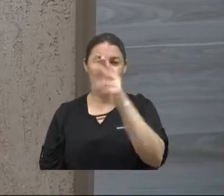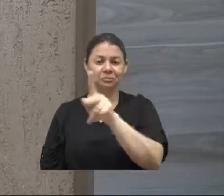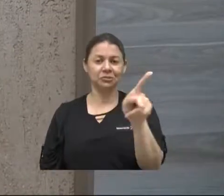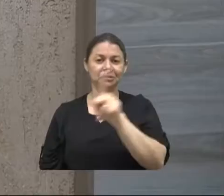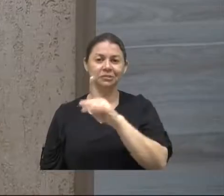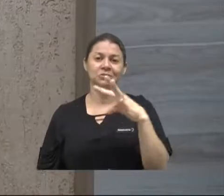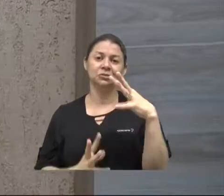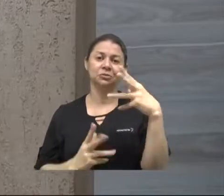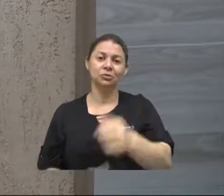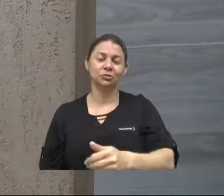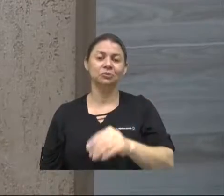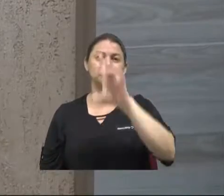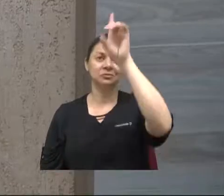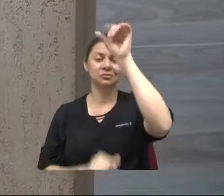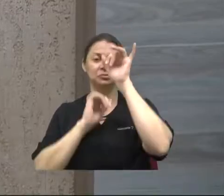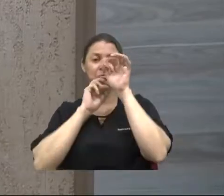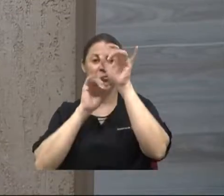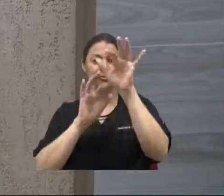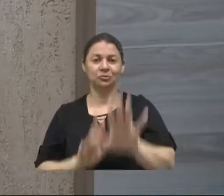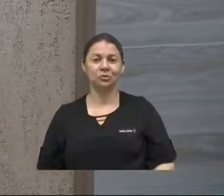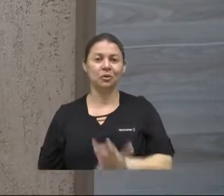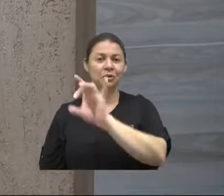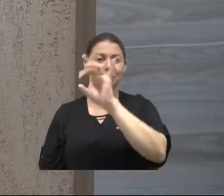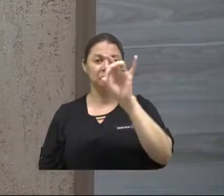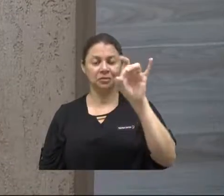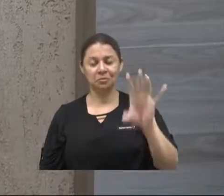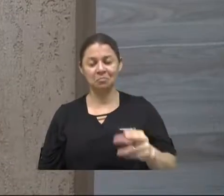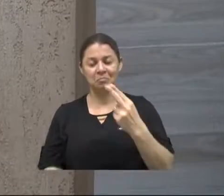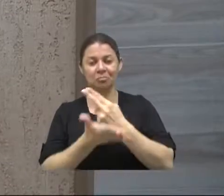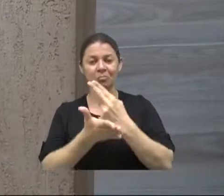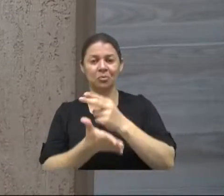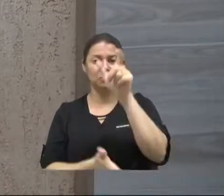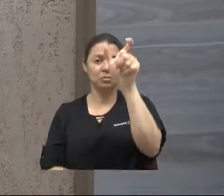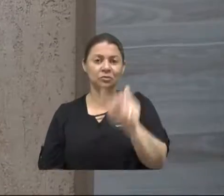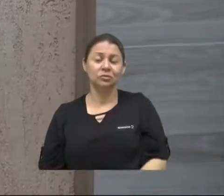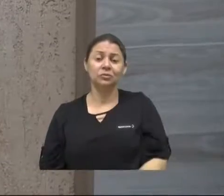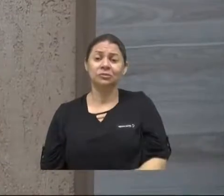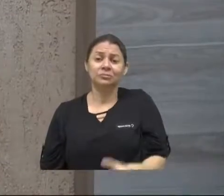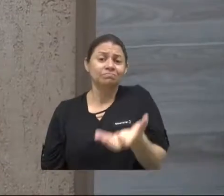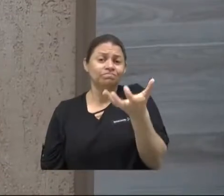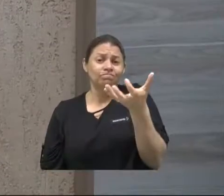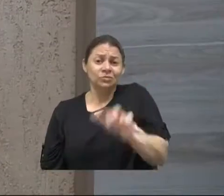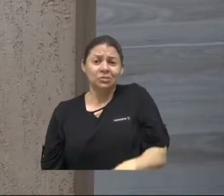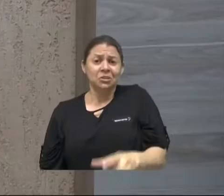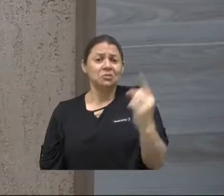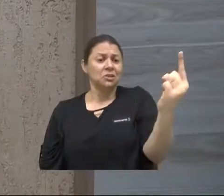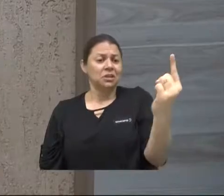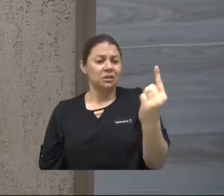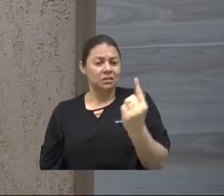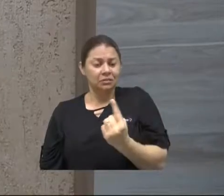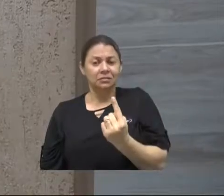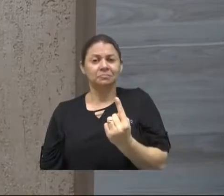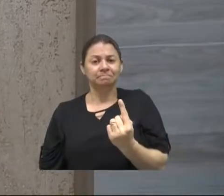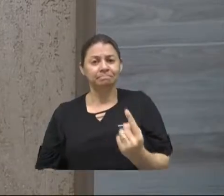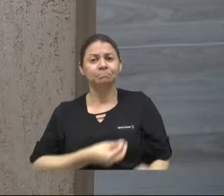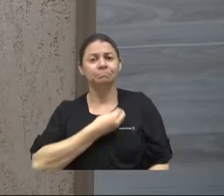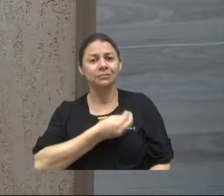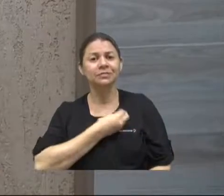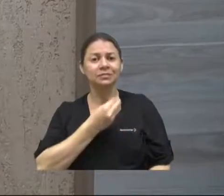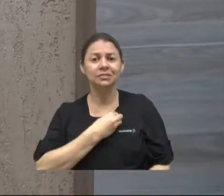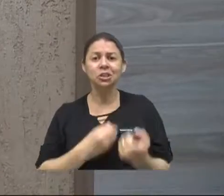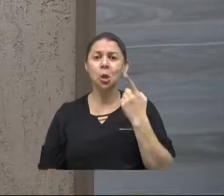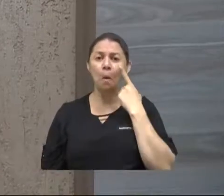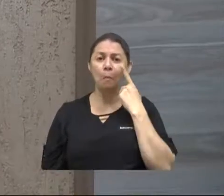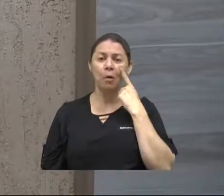todos. Que Deus abençoe a cada um. Mesmo as pessoas que, de alguma forma, não quiseram estar aqui presentes nesse